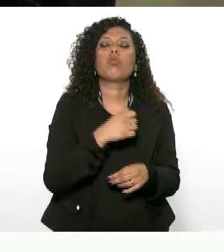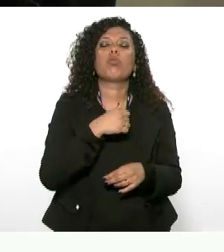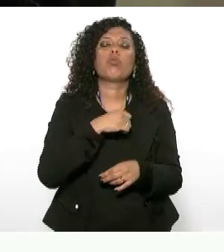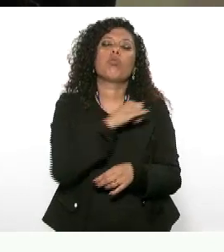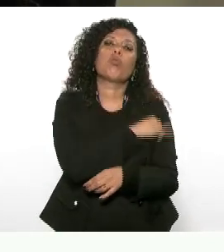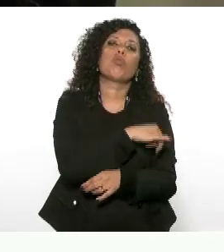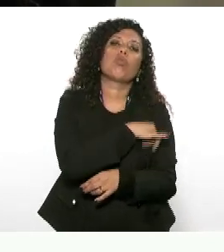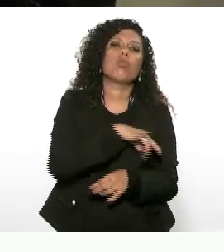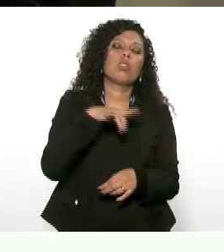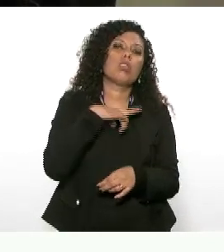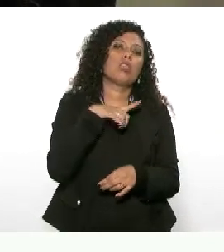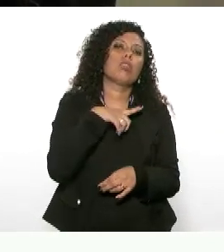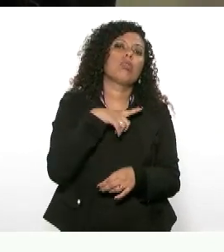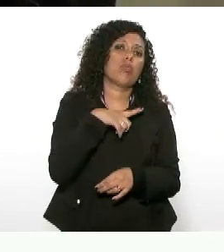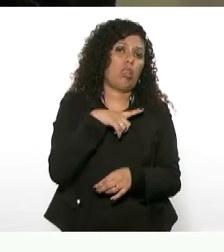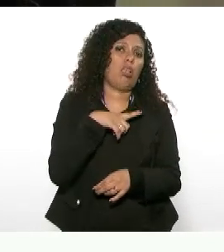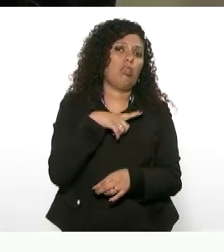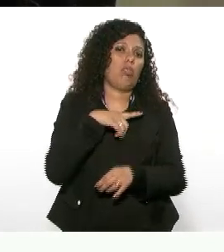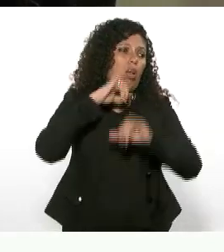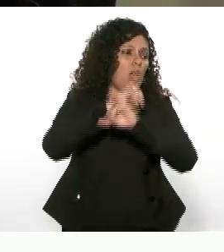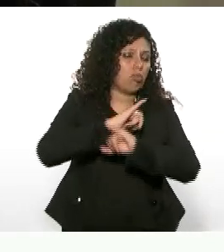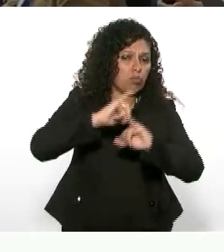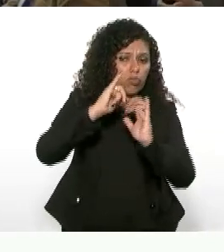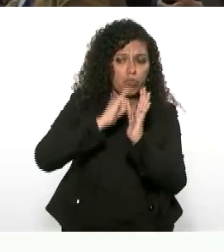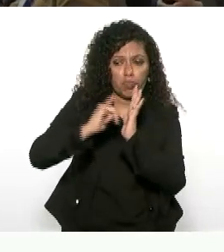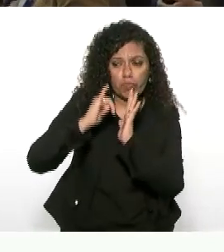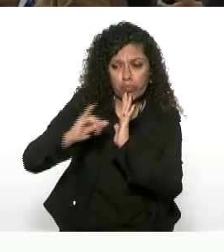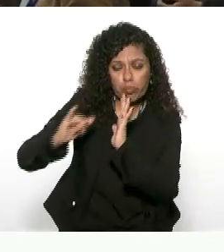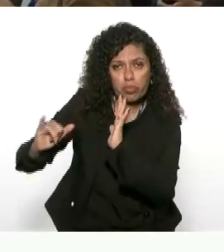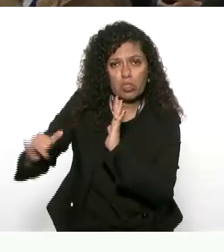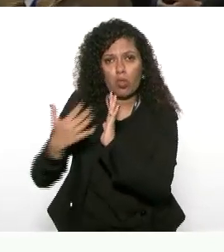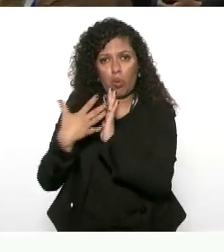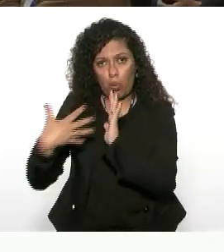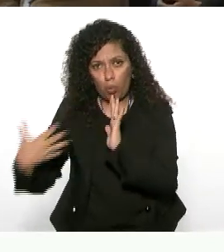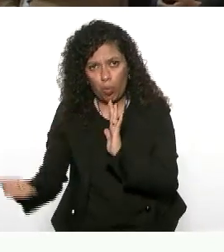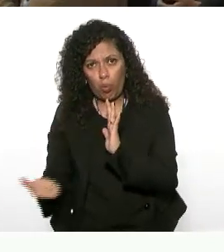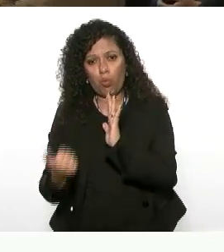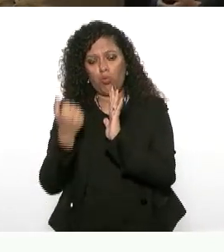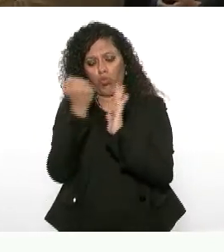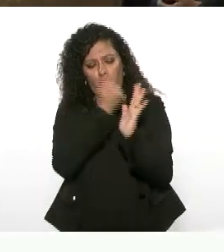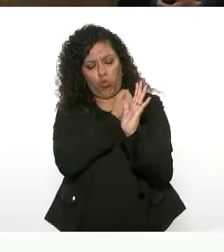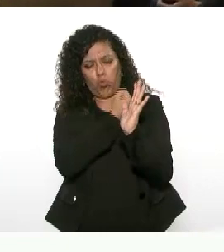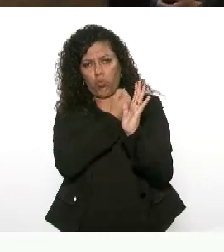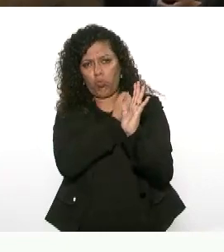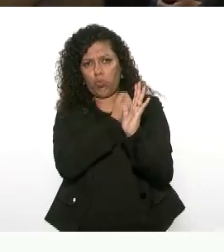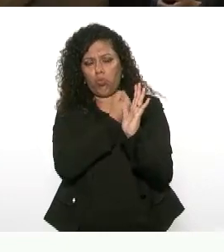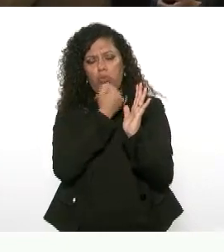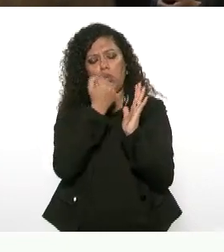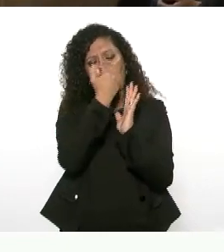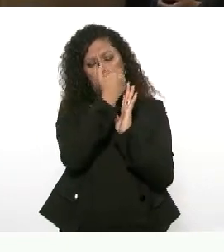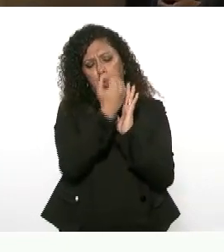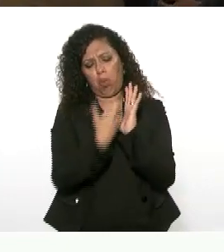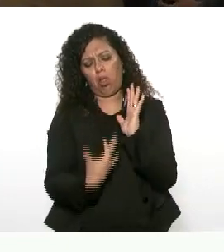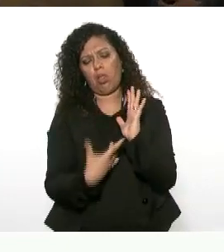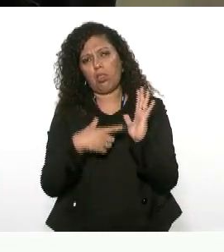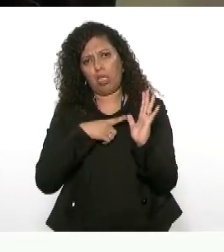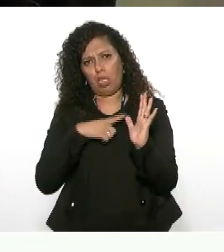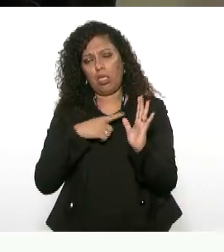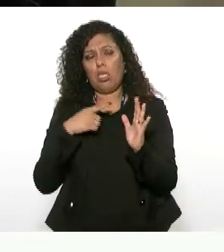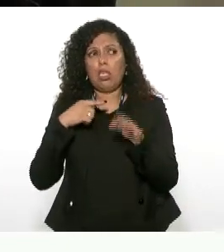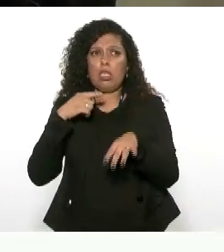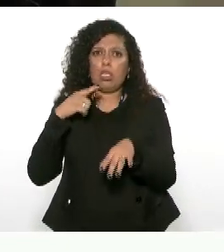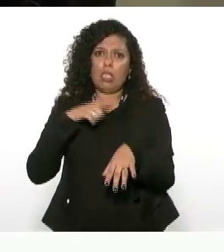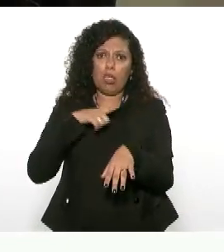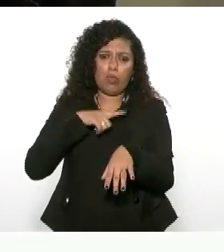mantendo informado, né, vem repassando. Houve um período só de